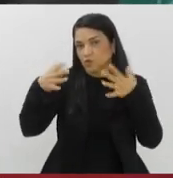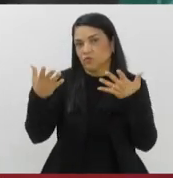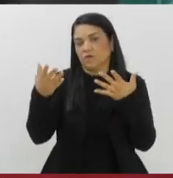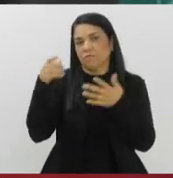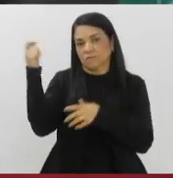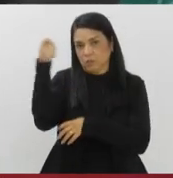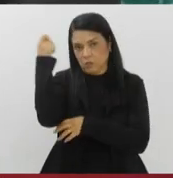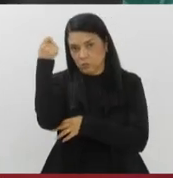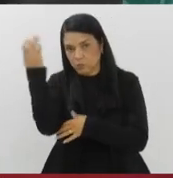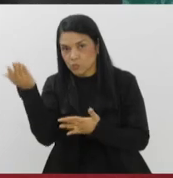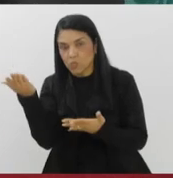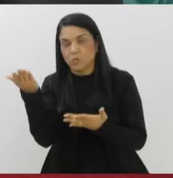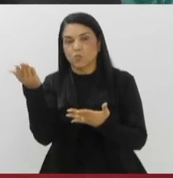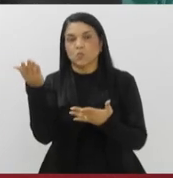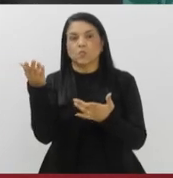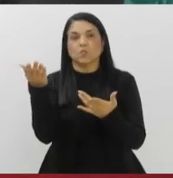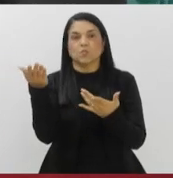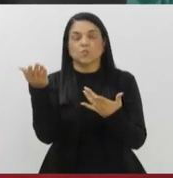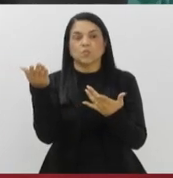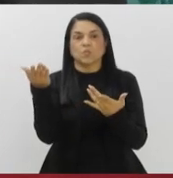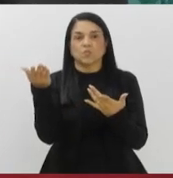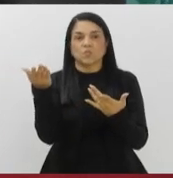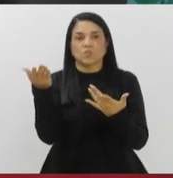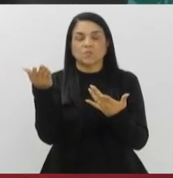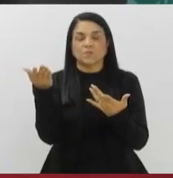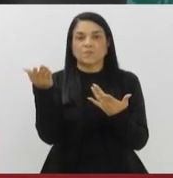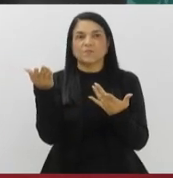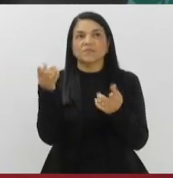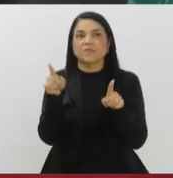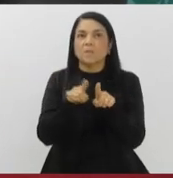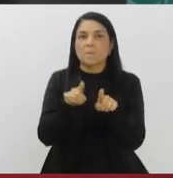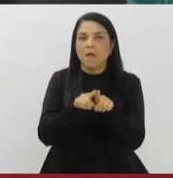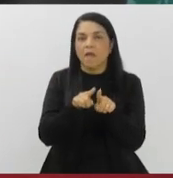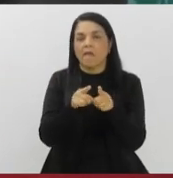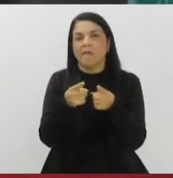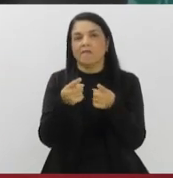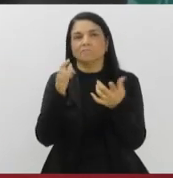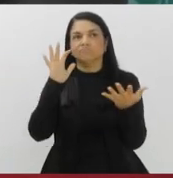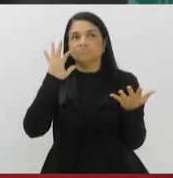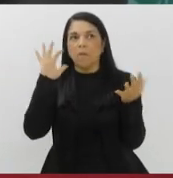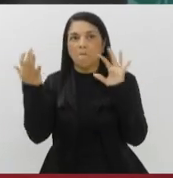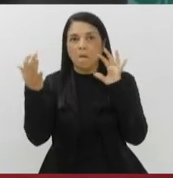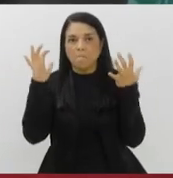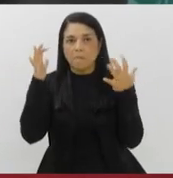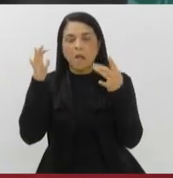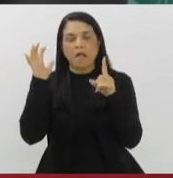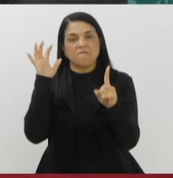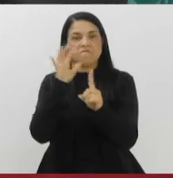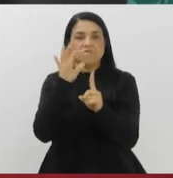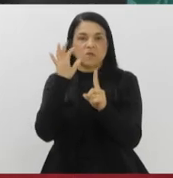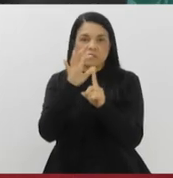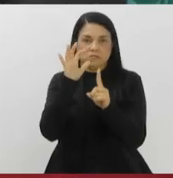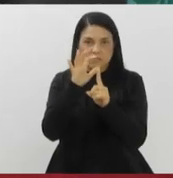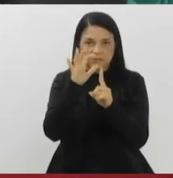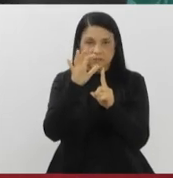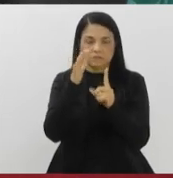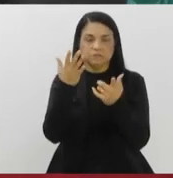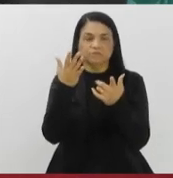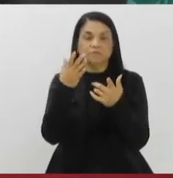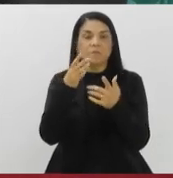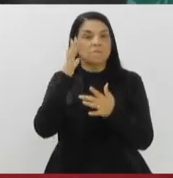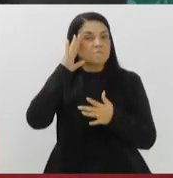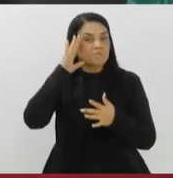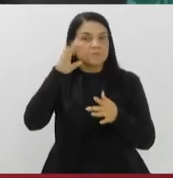também da própria, né, a própria questão climática do que vem influenciando, né, principalmente na